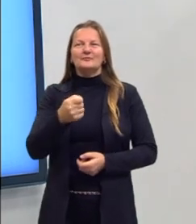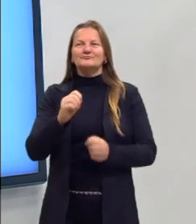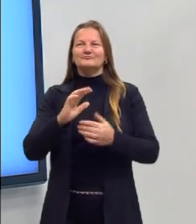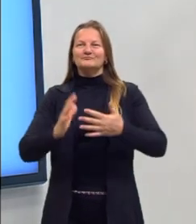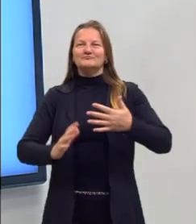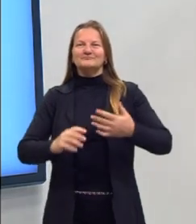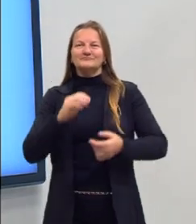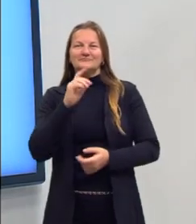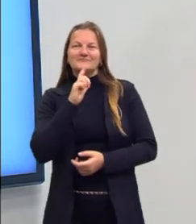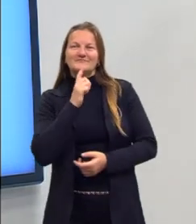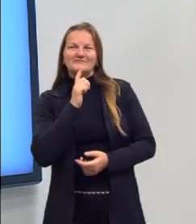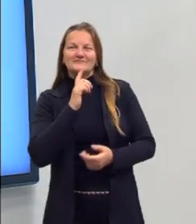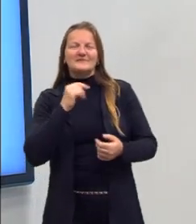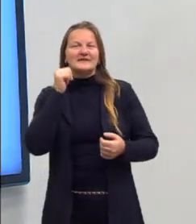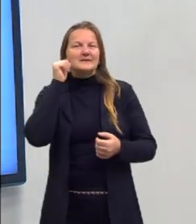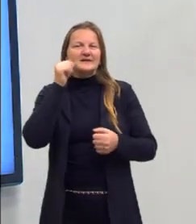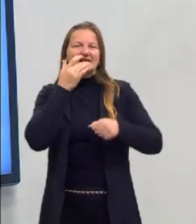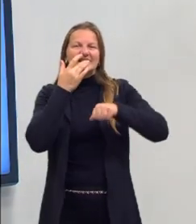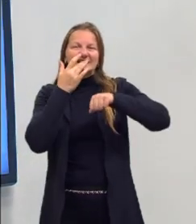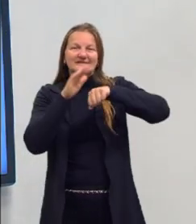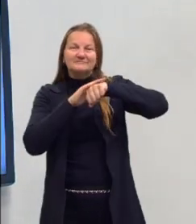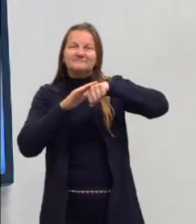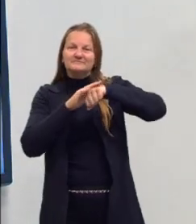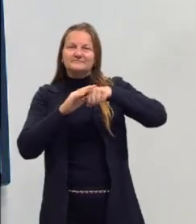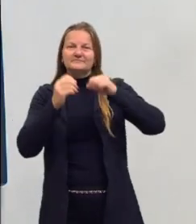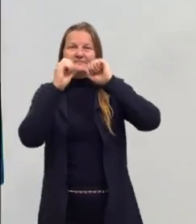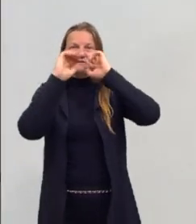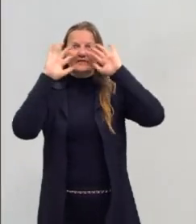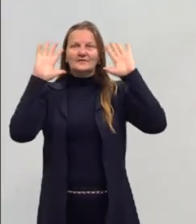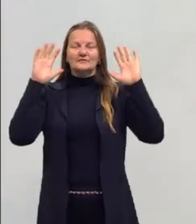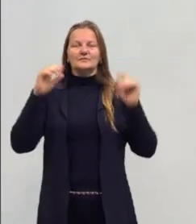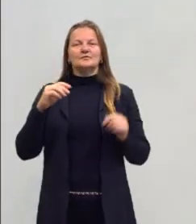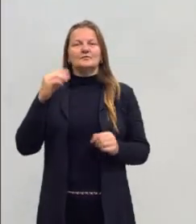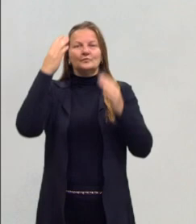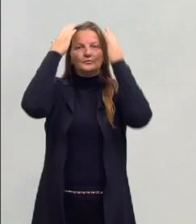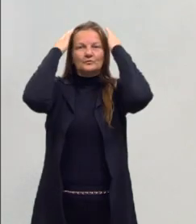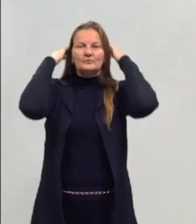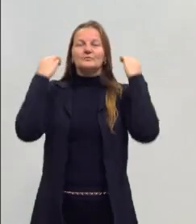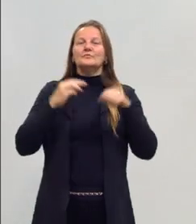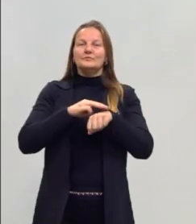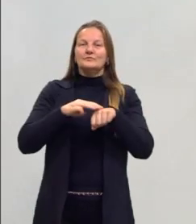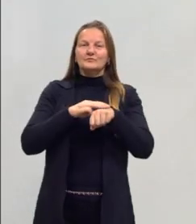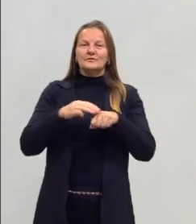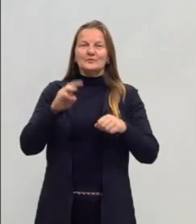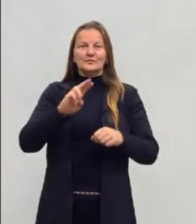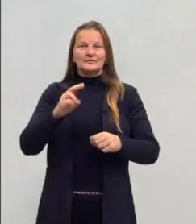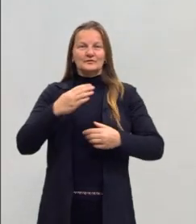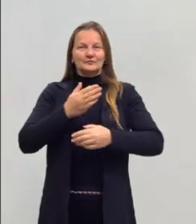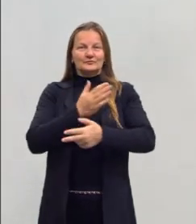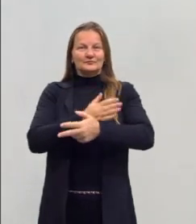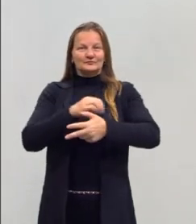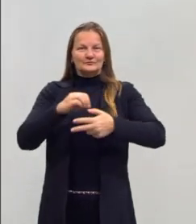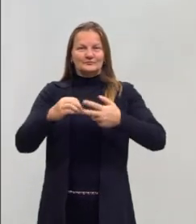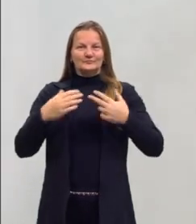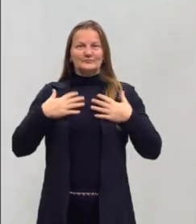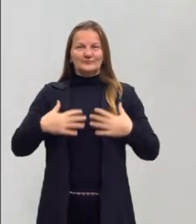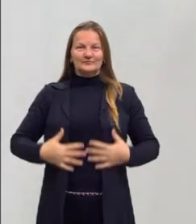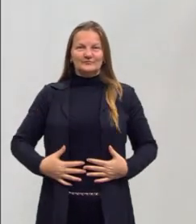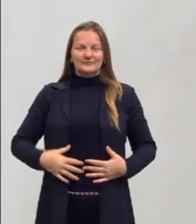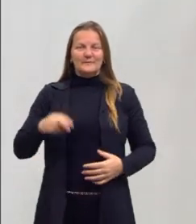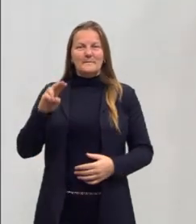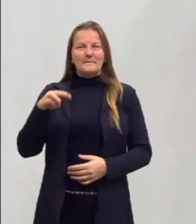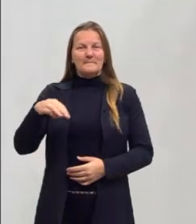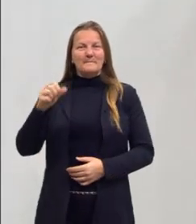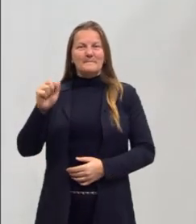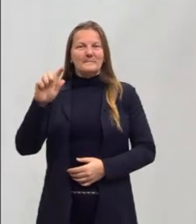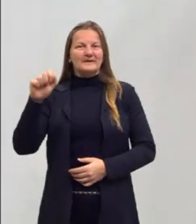Eu sou uma mulher branca de pele clara cabelos e olhos castanhos Estou vestindo a camiseta do pré-enem na cor Magenta